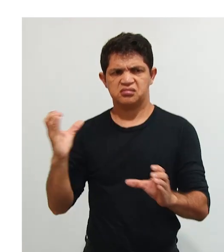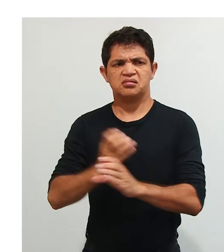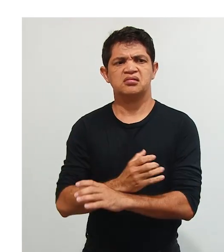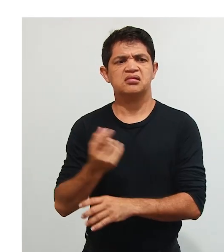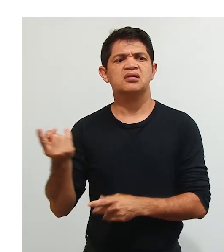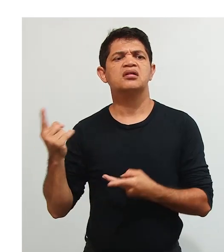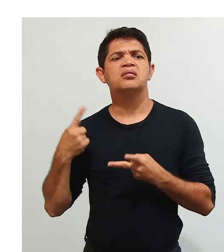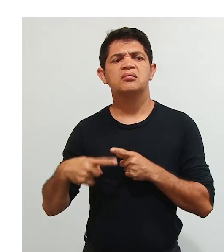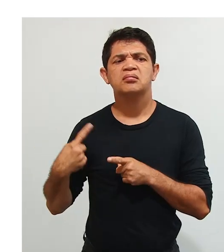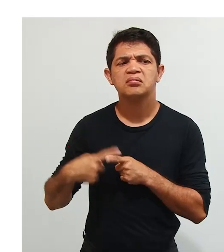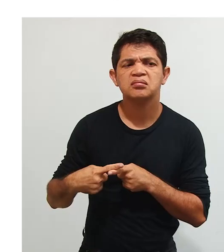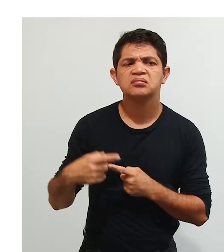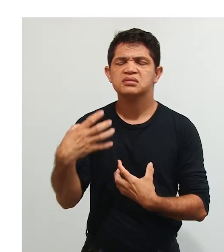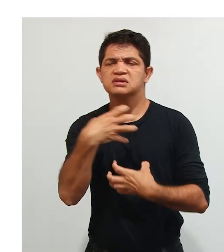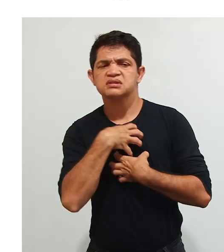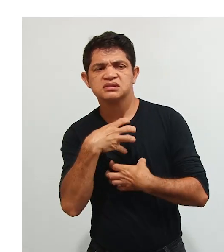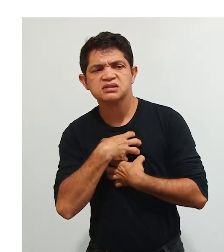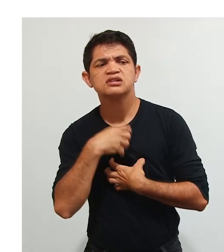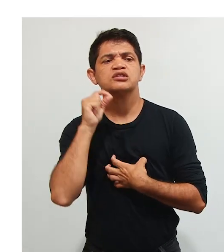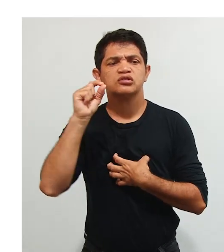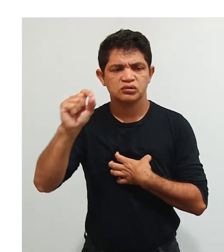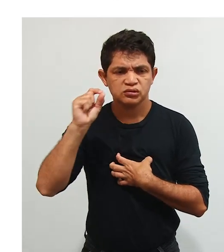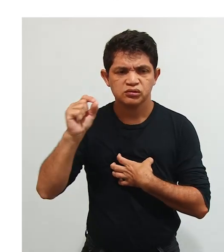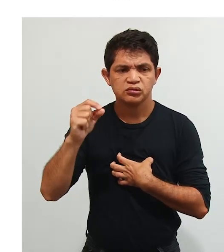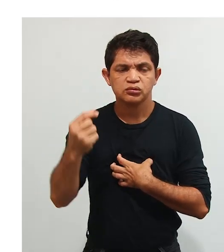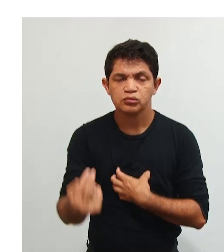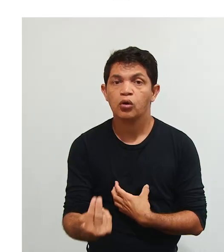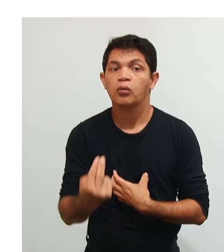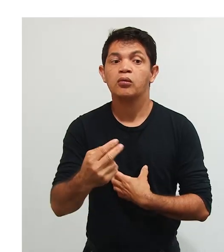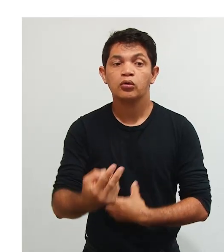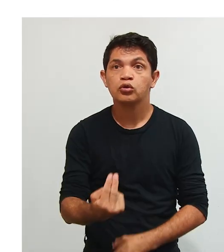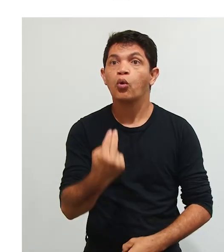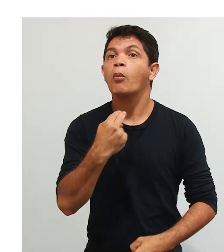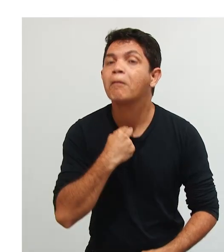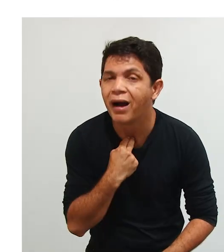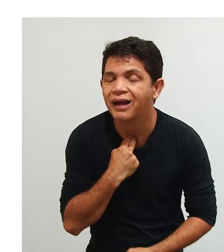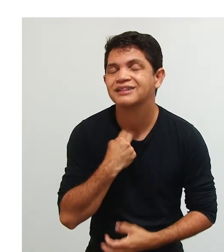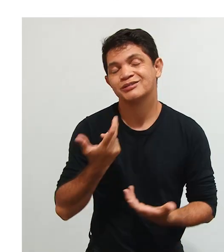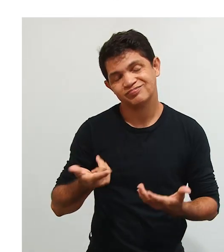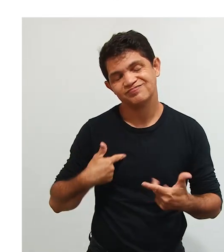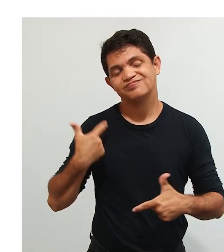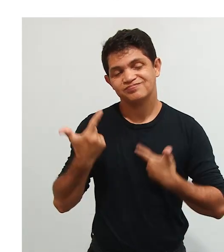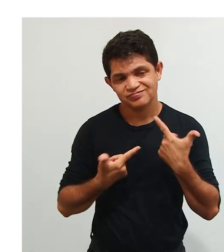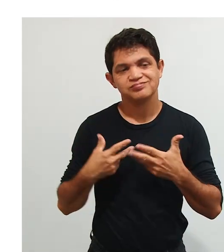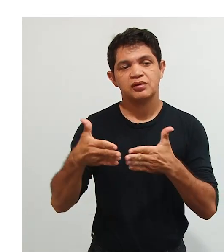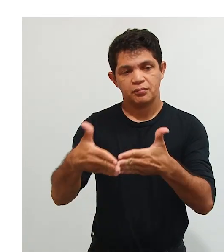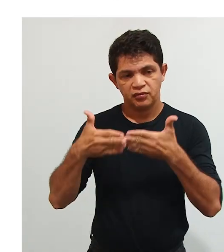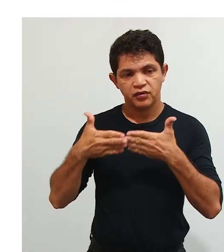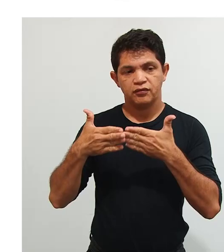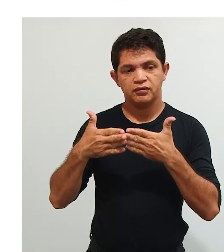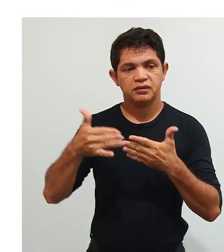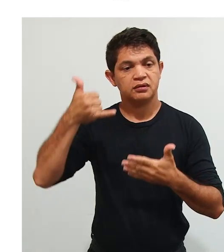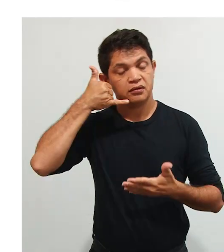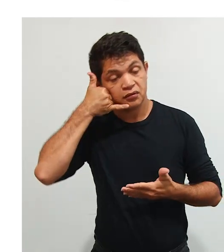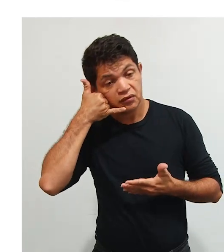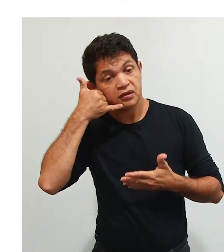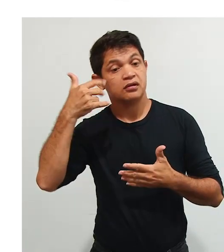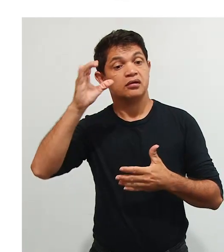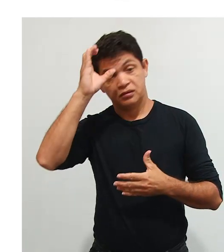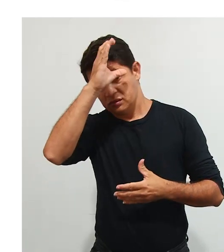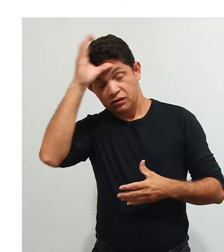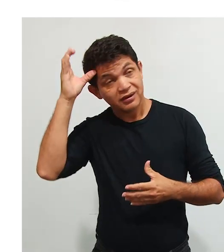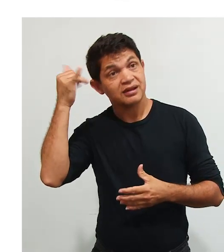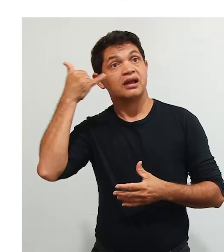preocupado porque é importante que o cliente confie no nosso trabalho. Por favor, ligue para o cliente